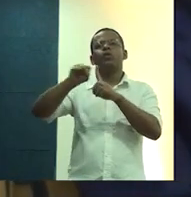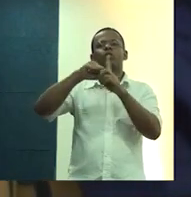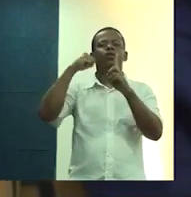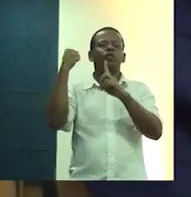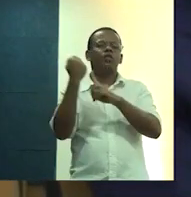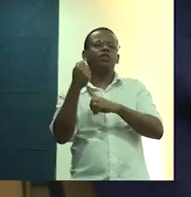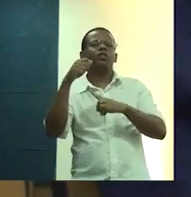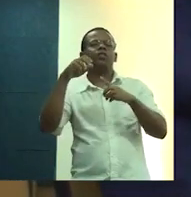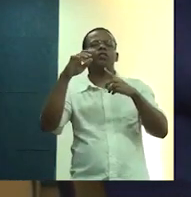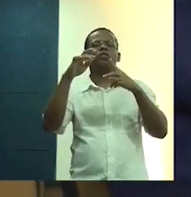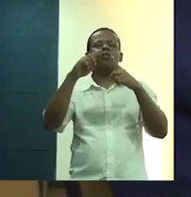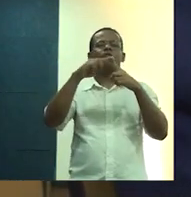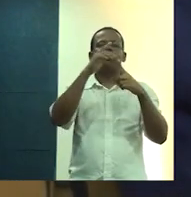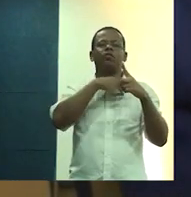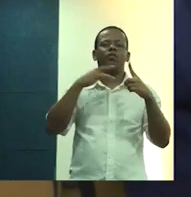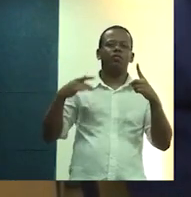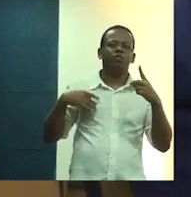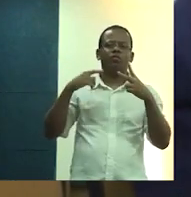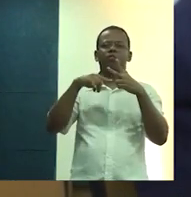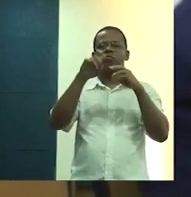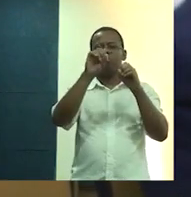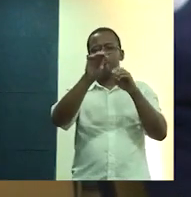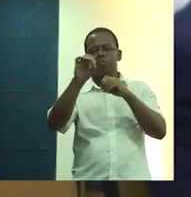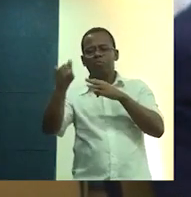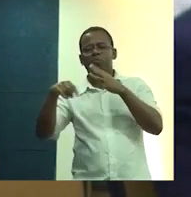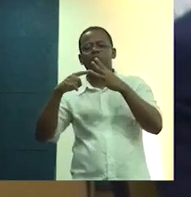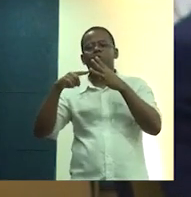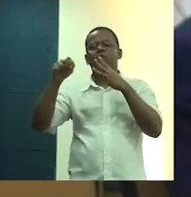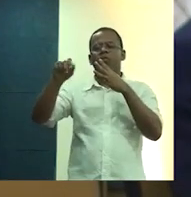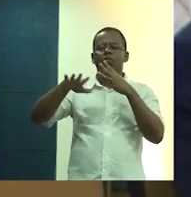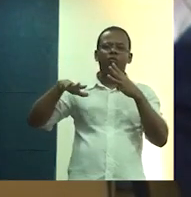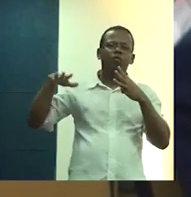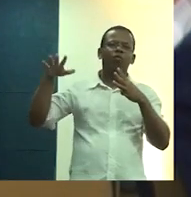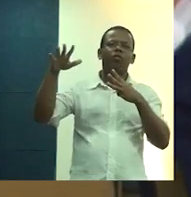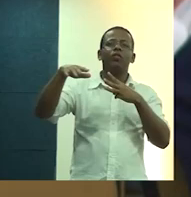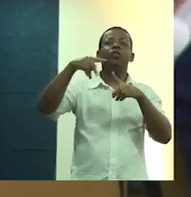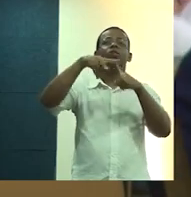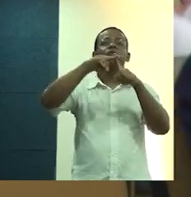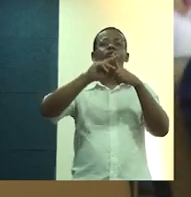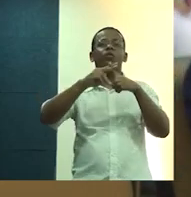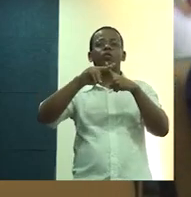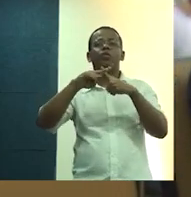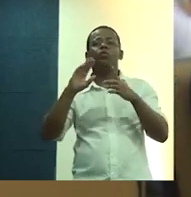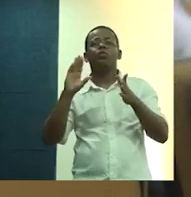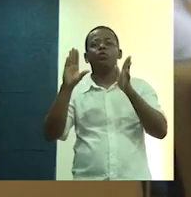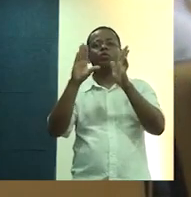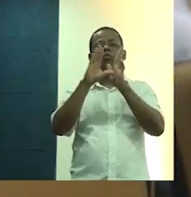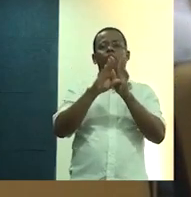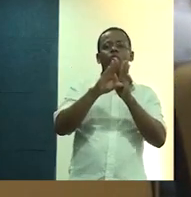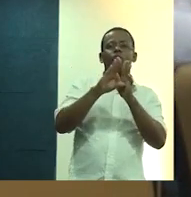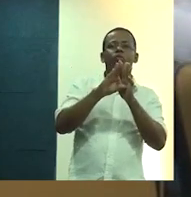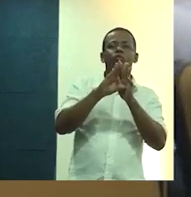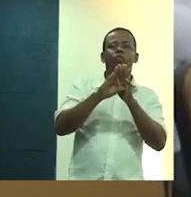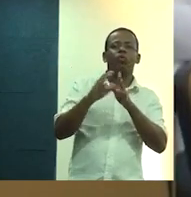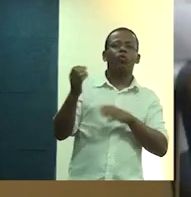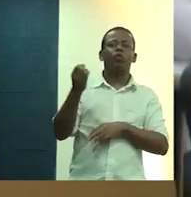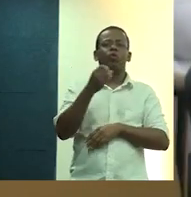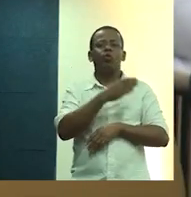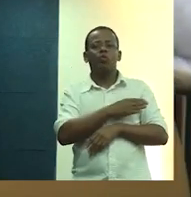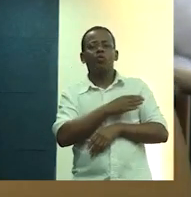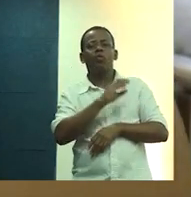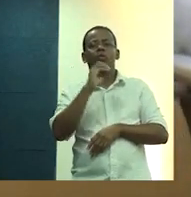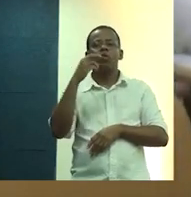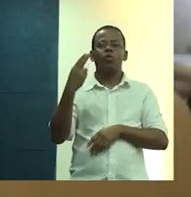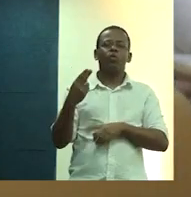Assistência Social de educação mas a gente quer entender esse equipamento sociais como ou comunitários seja ele novos